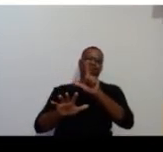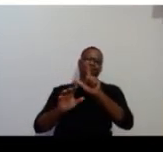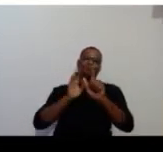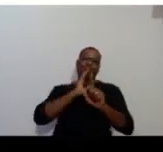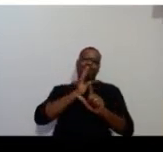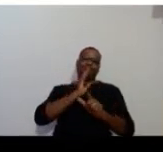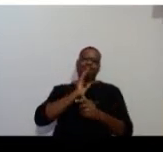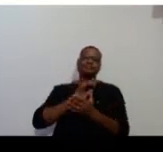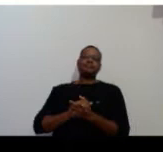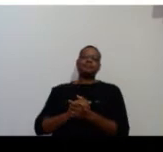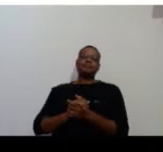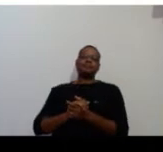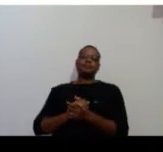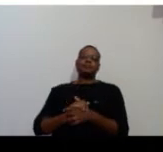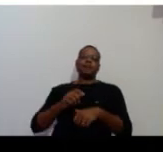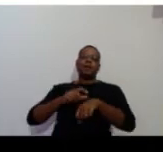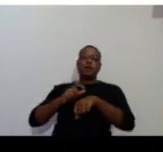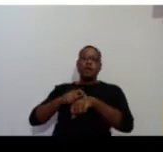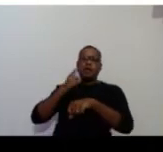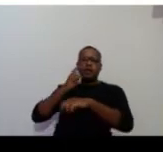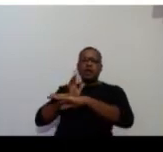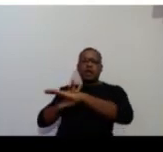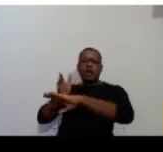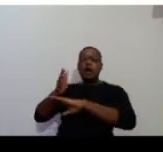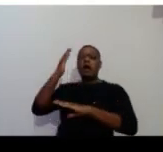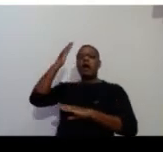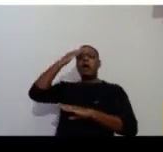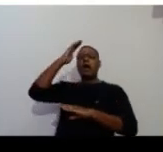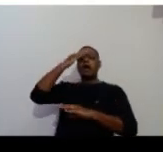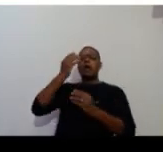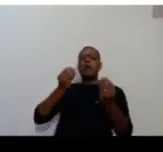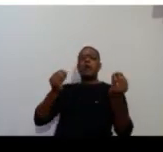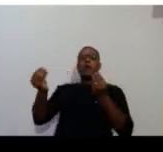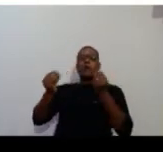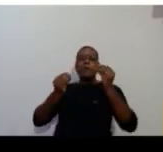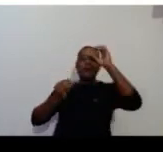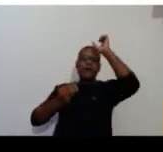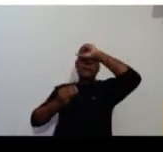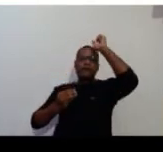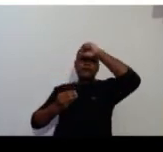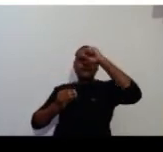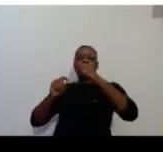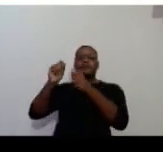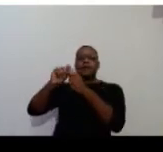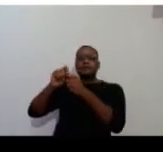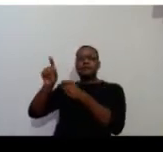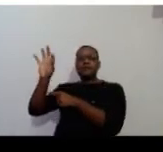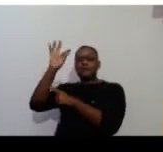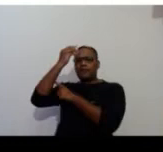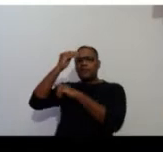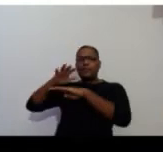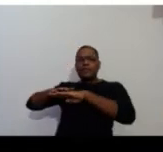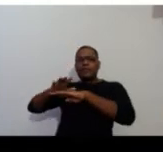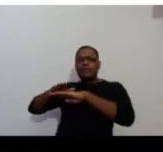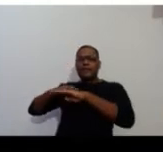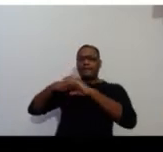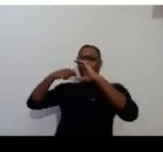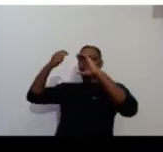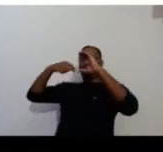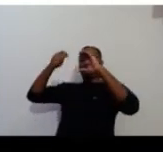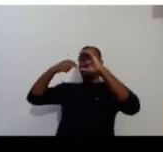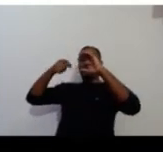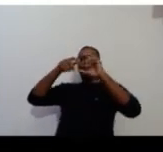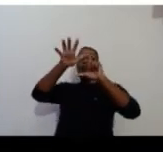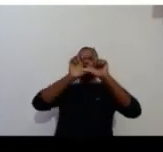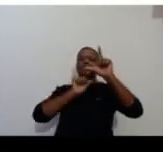aprender essa fórmula de Bhaskara aqui. Vou gravar um vídeo e vou jogar na internet. Então, ele deixa de ser autodidata, porque ele não está só mais